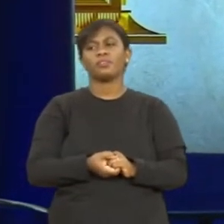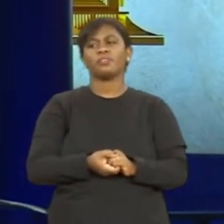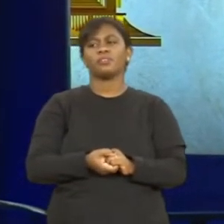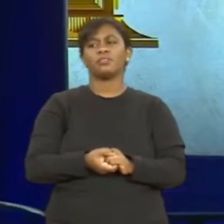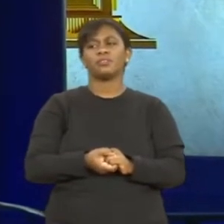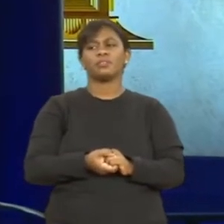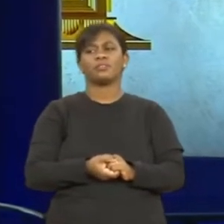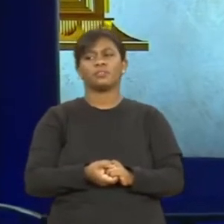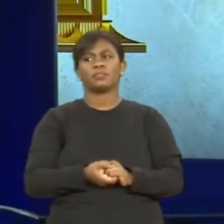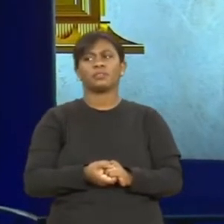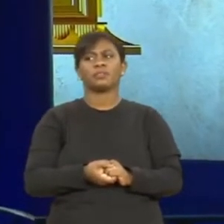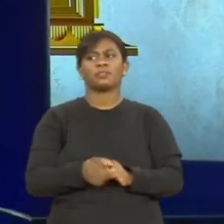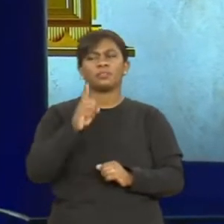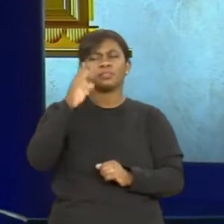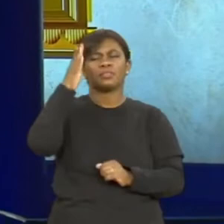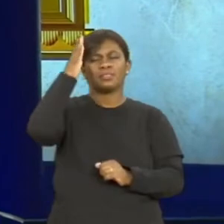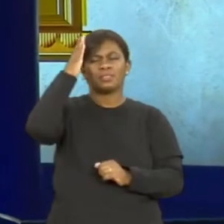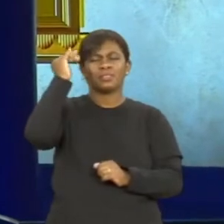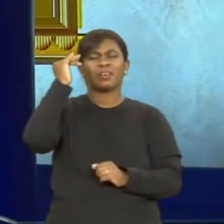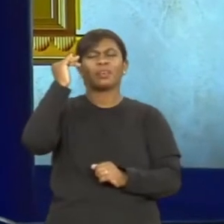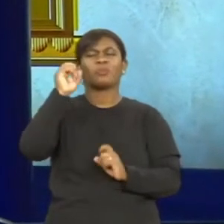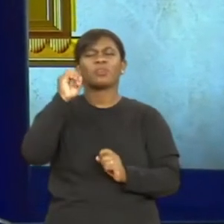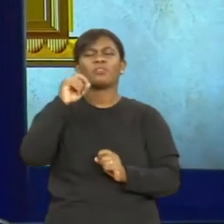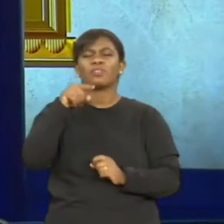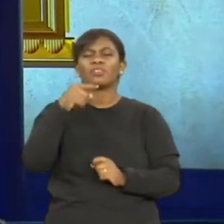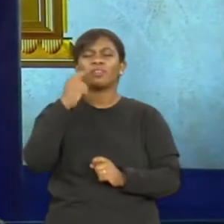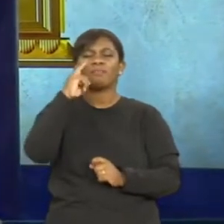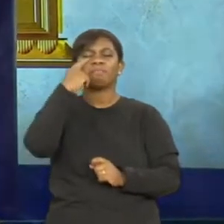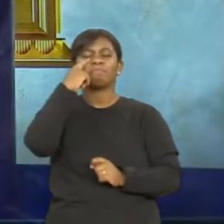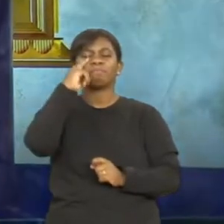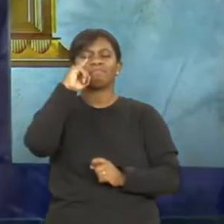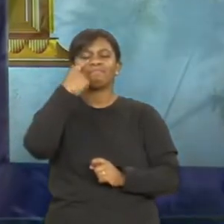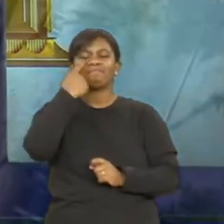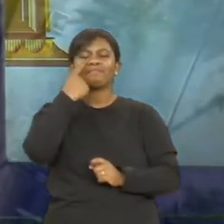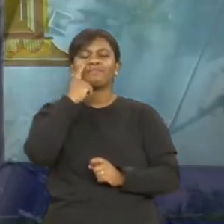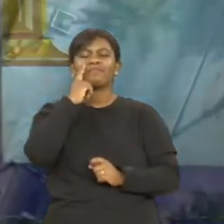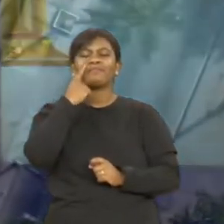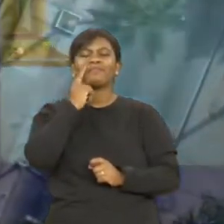Ele sabe que essa lágrima cai de um coração sincero.